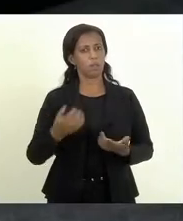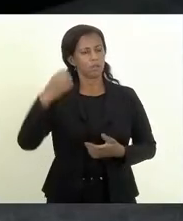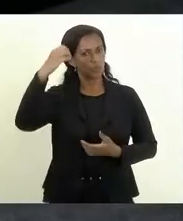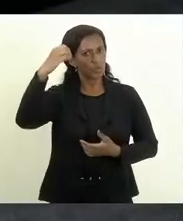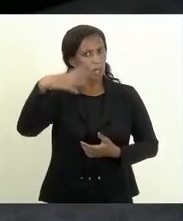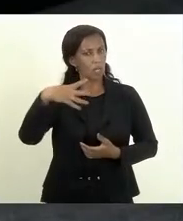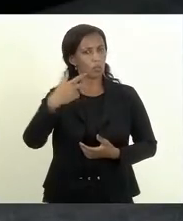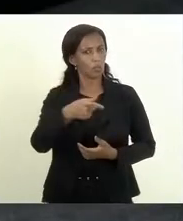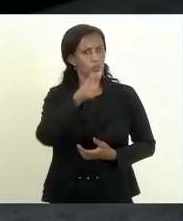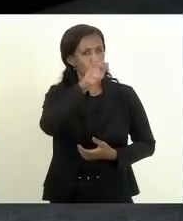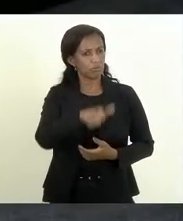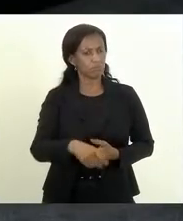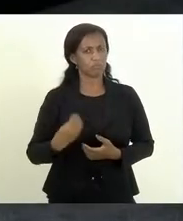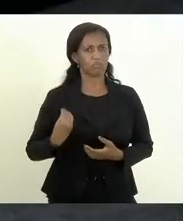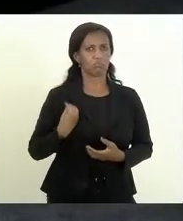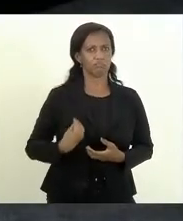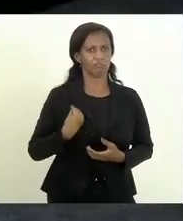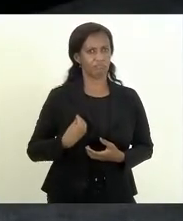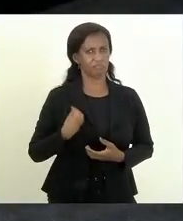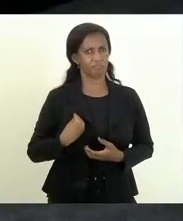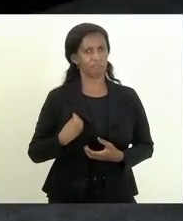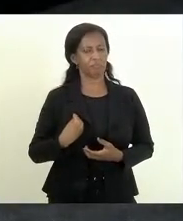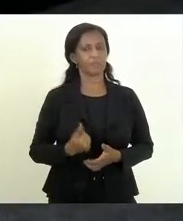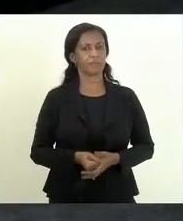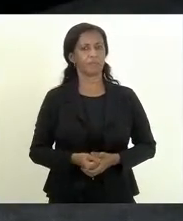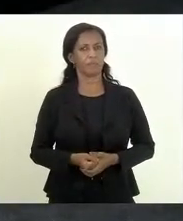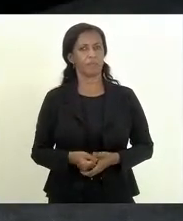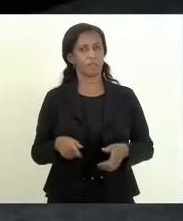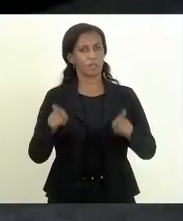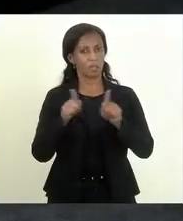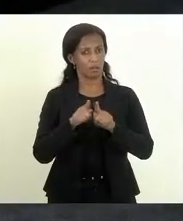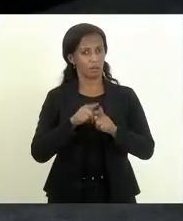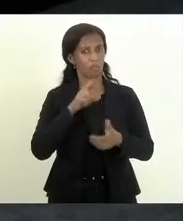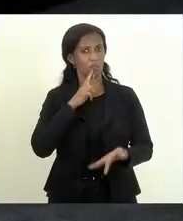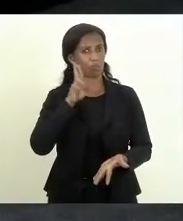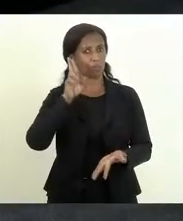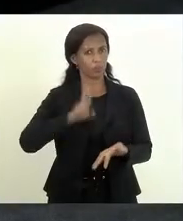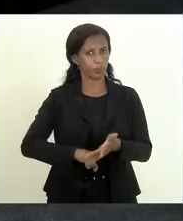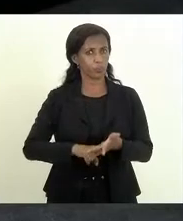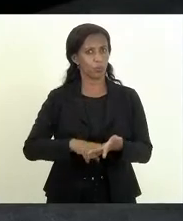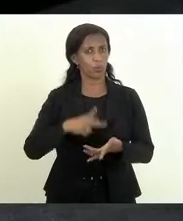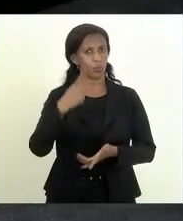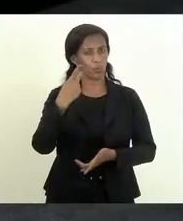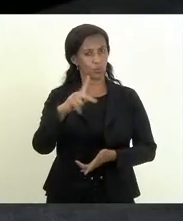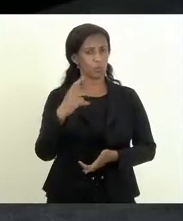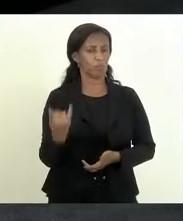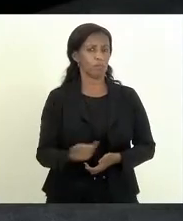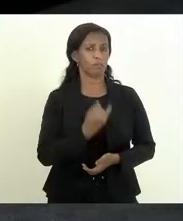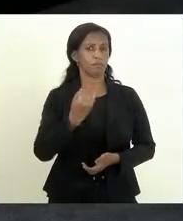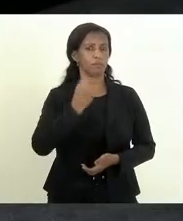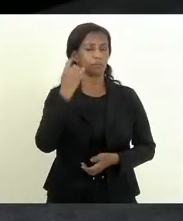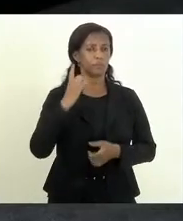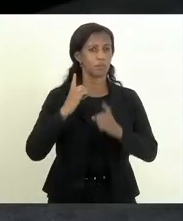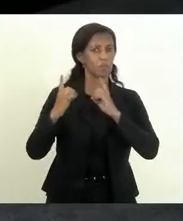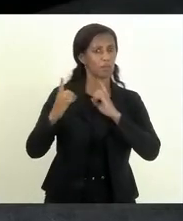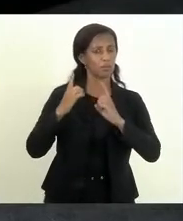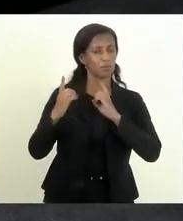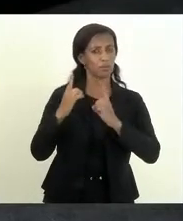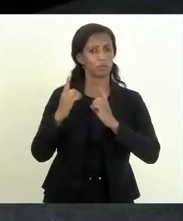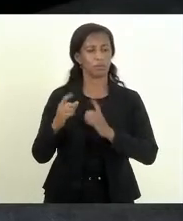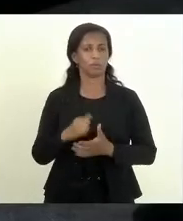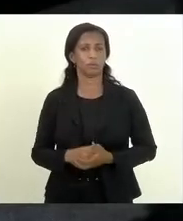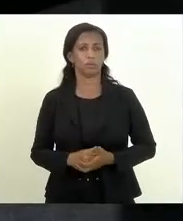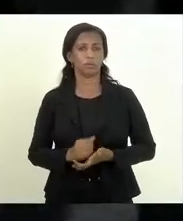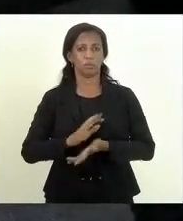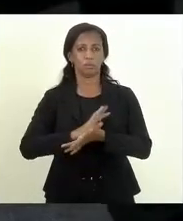a essa personalidade, sobretudo como reconhecimento do seu papel na discussão da questão